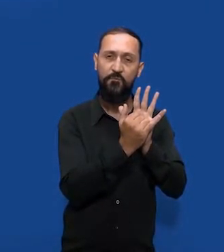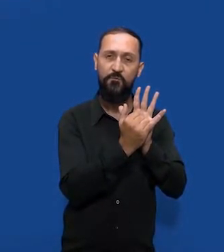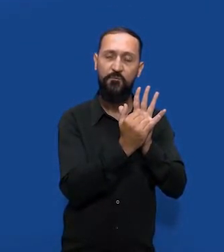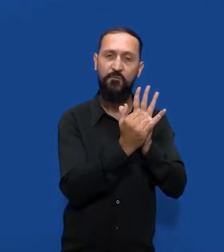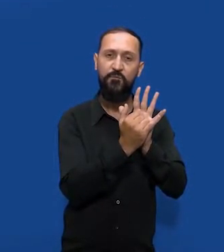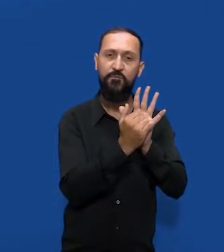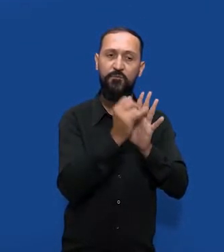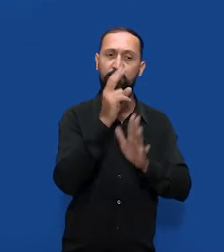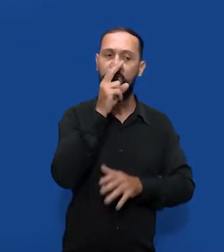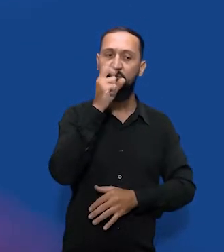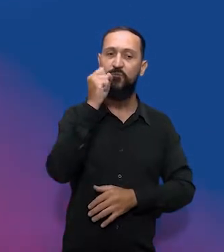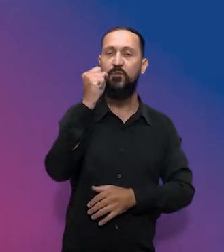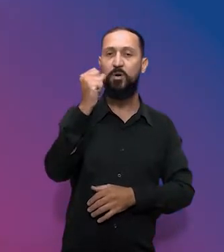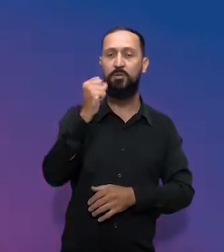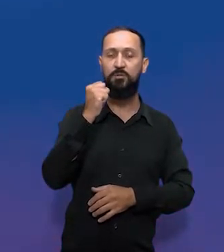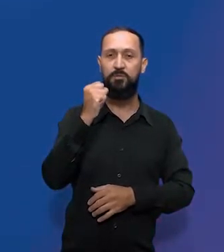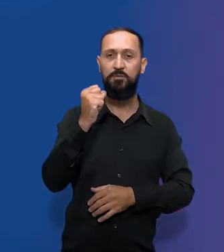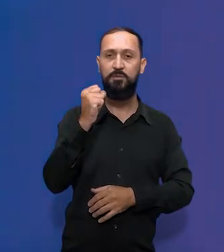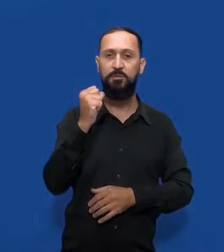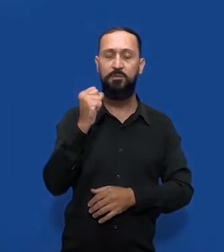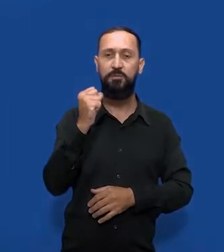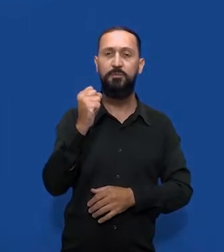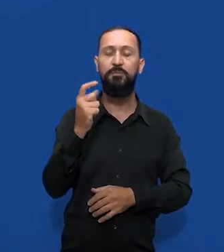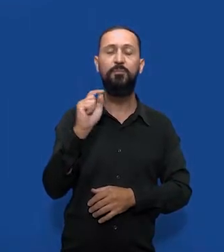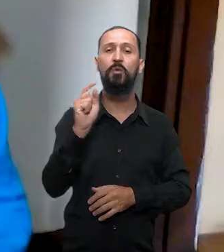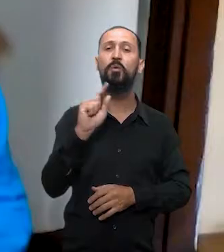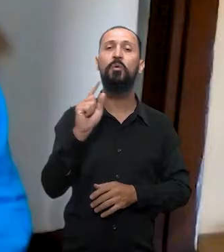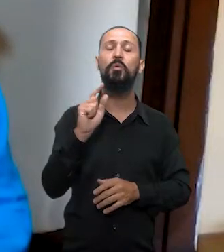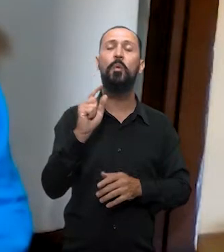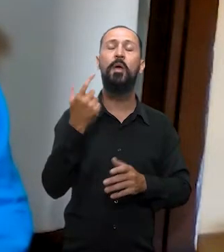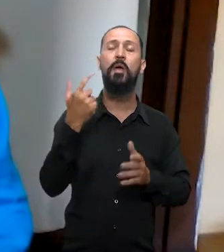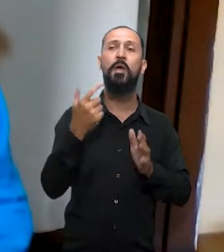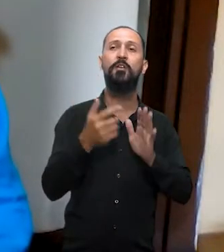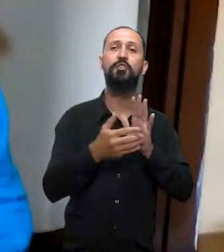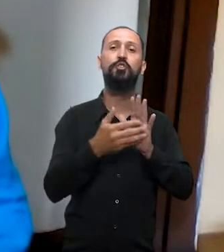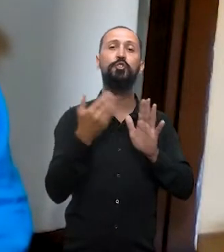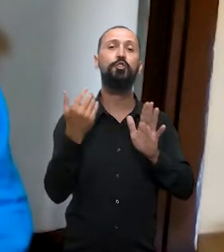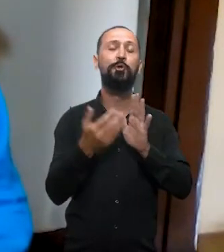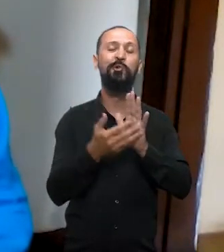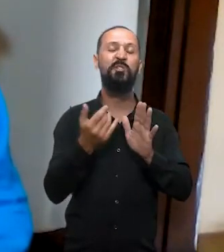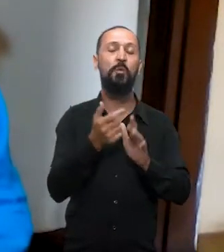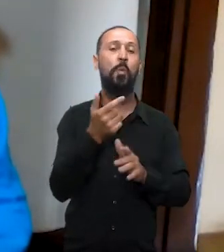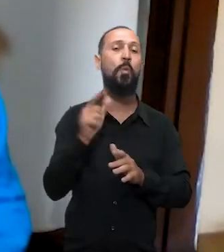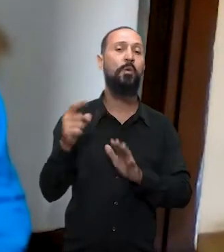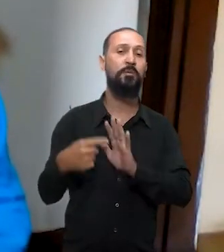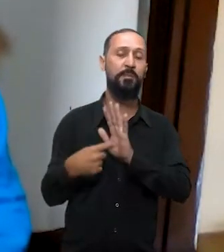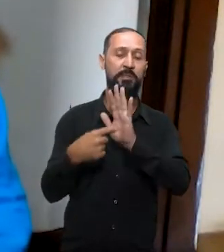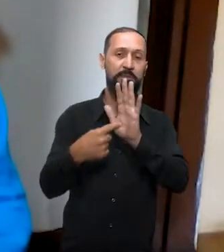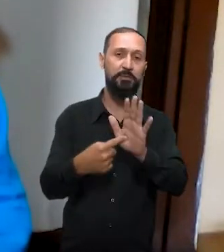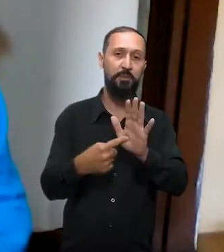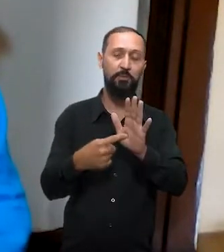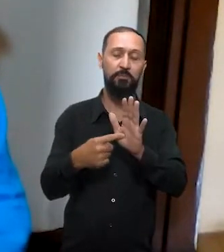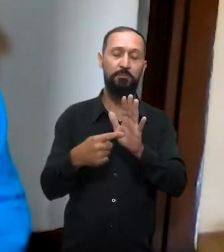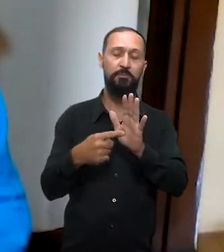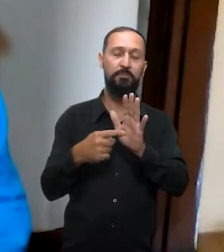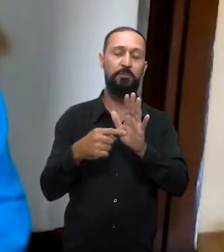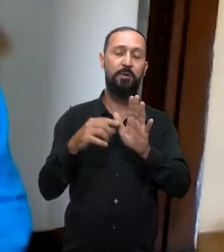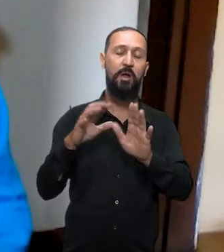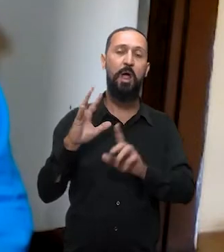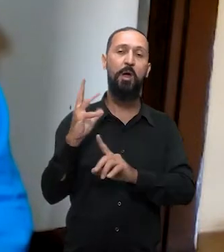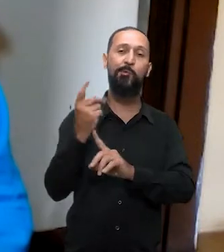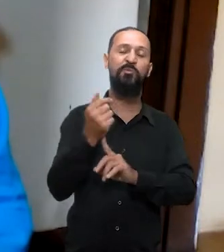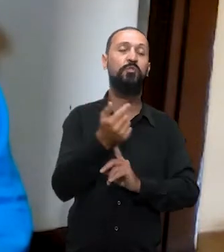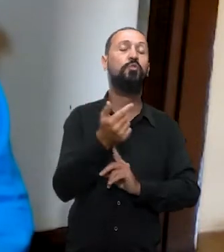iconografia muito forte, não depreciando nenhuma outra manifestação